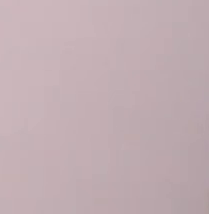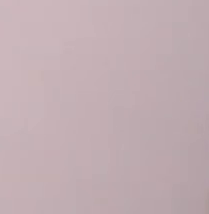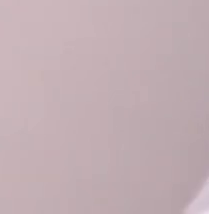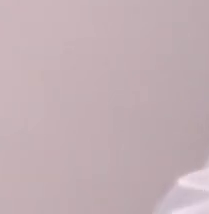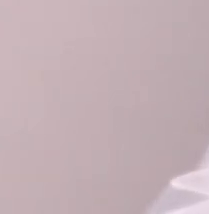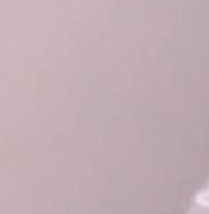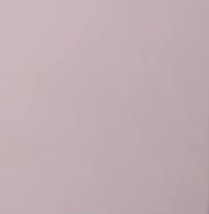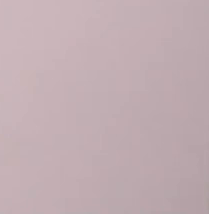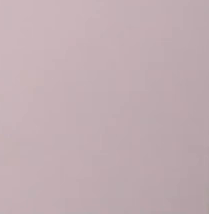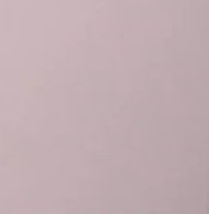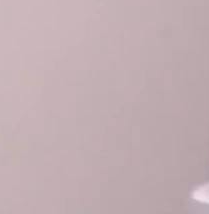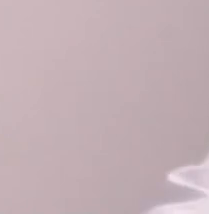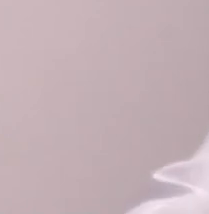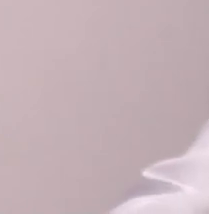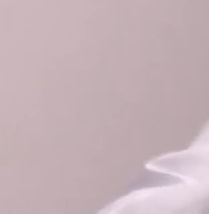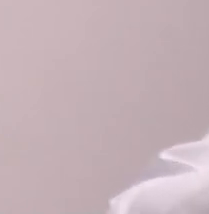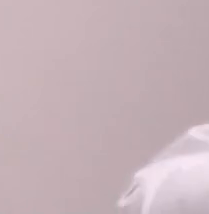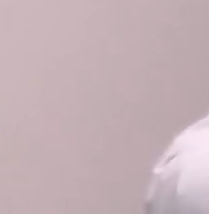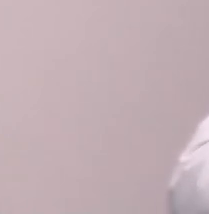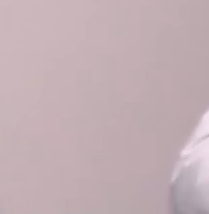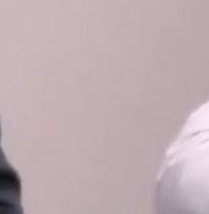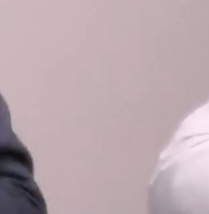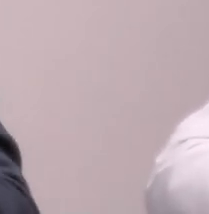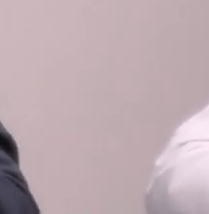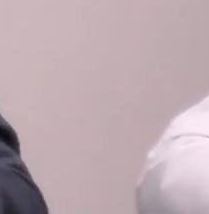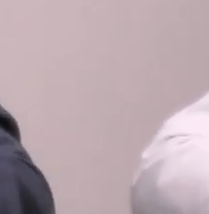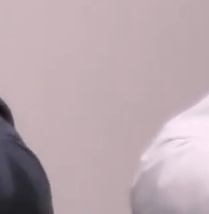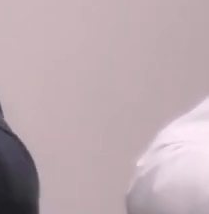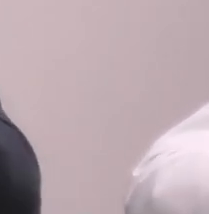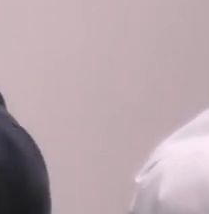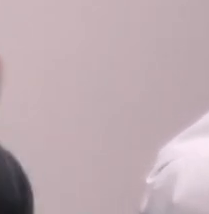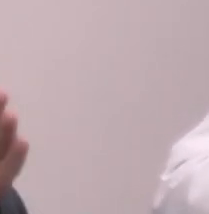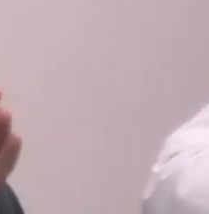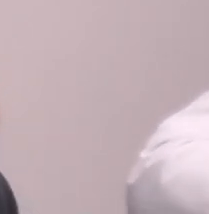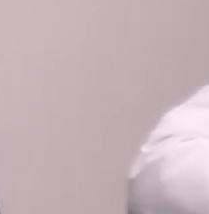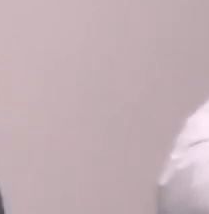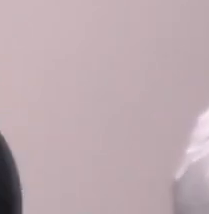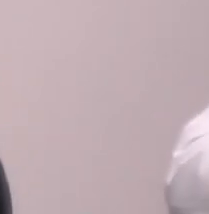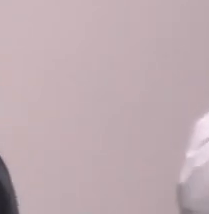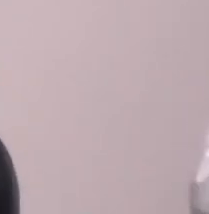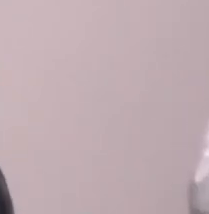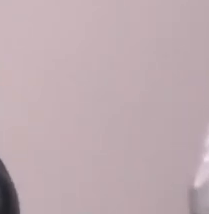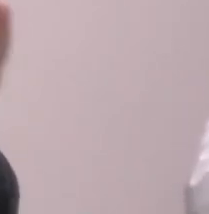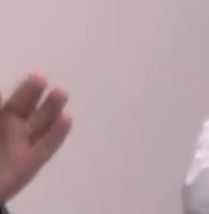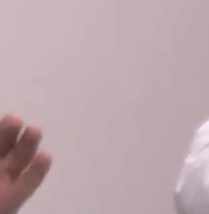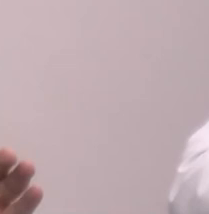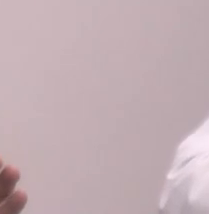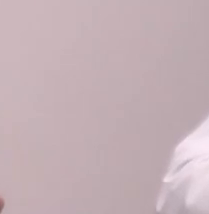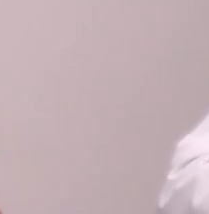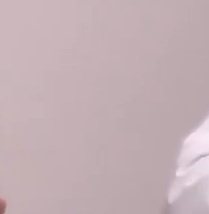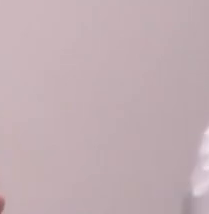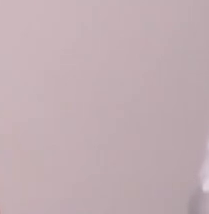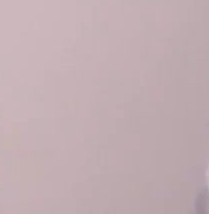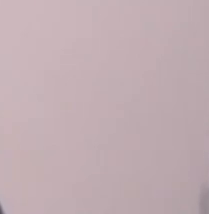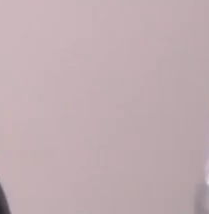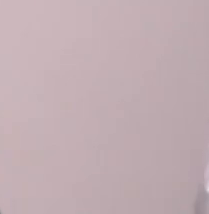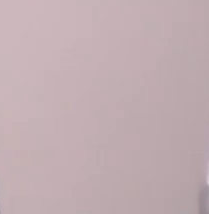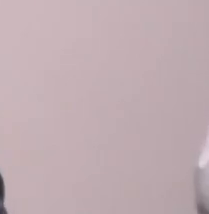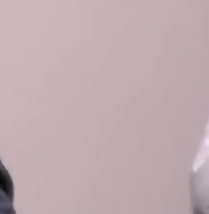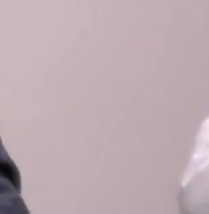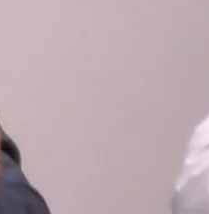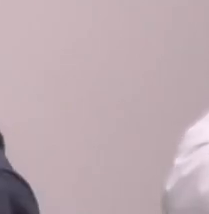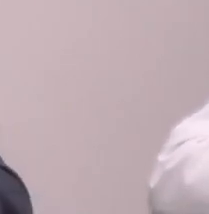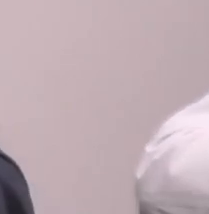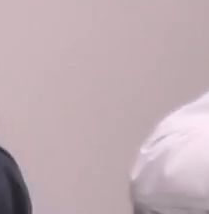pensar. Será que esse é o melhor caminho? Essa é uma questão que é mais que legítima de todo mundo estar se perguntando. Eu